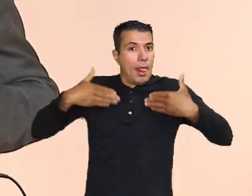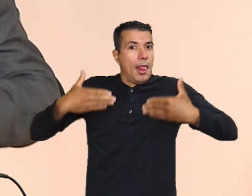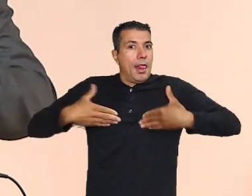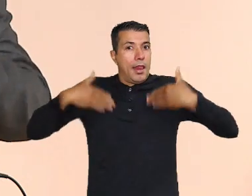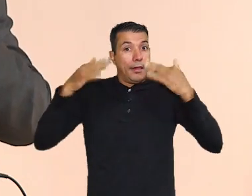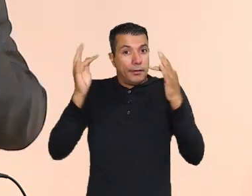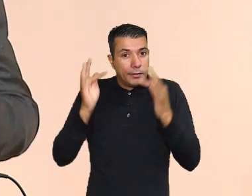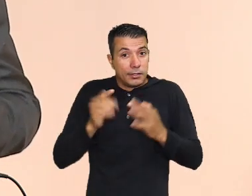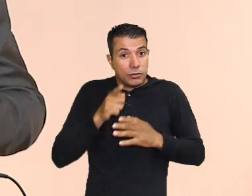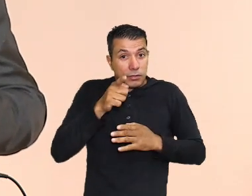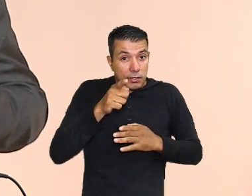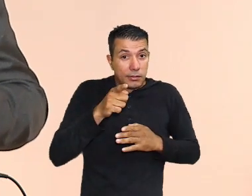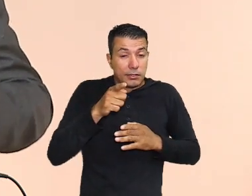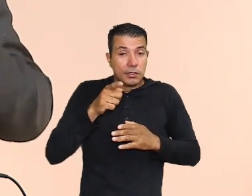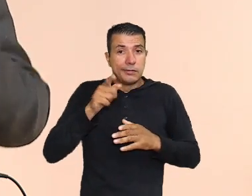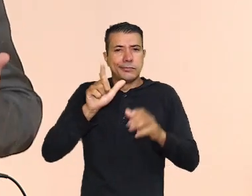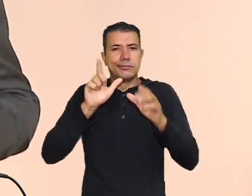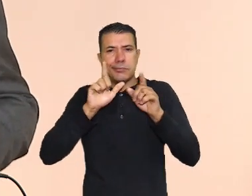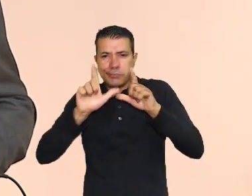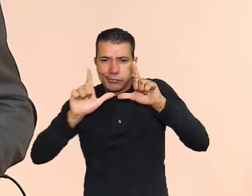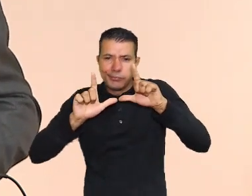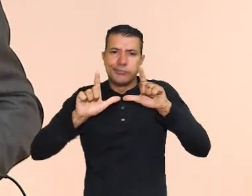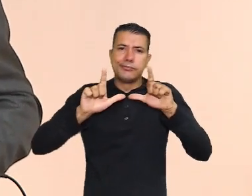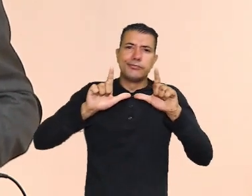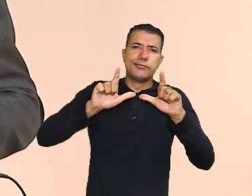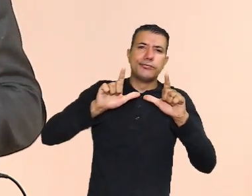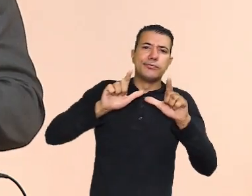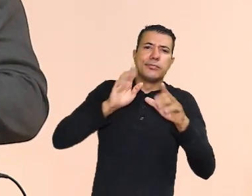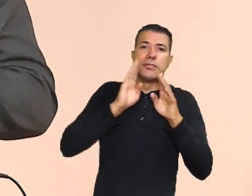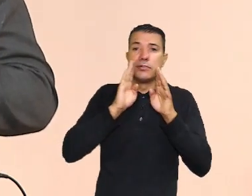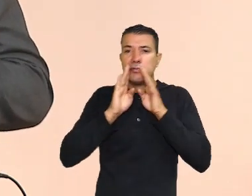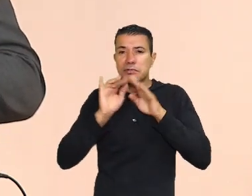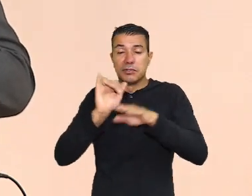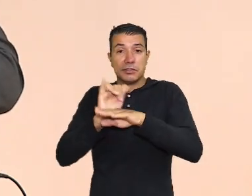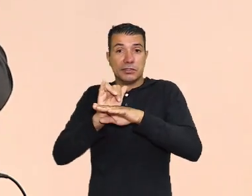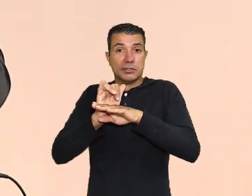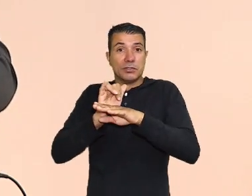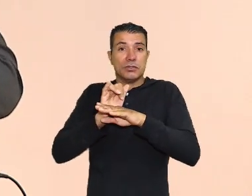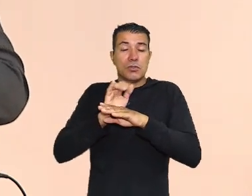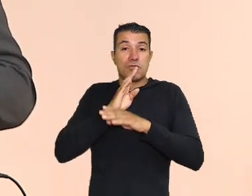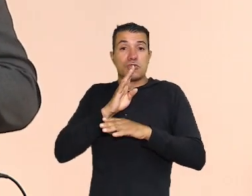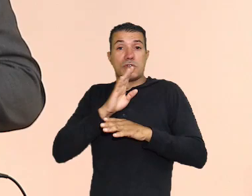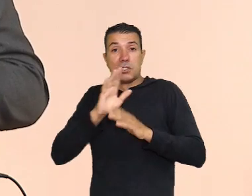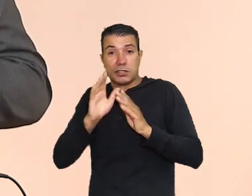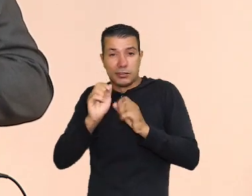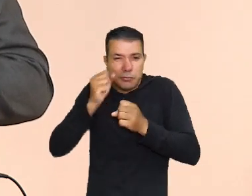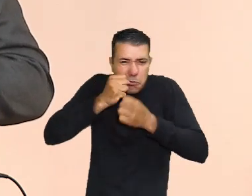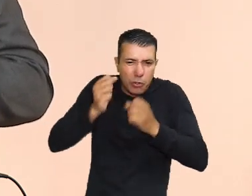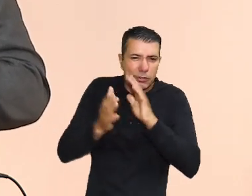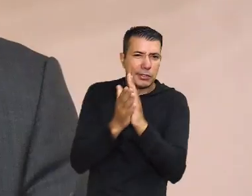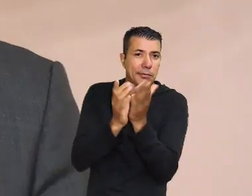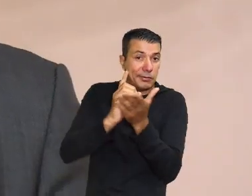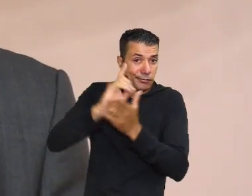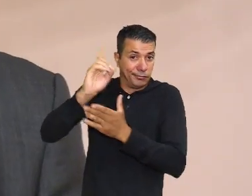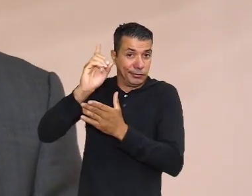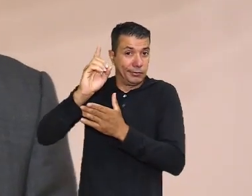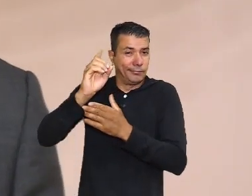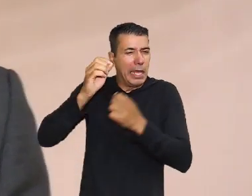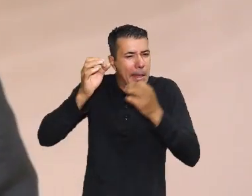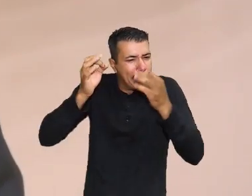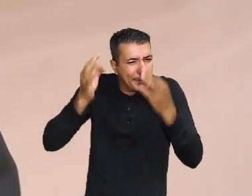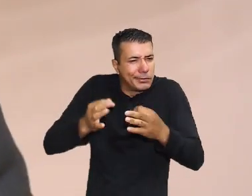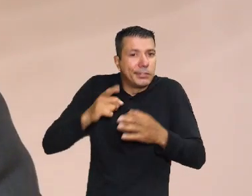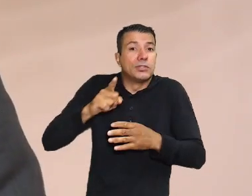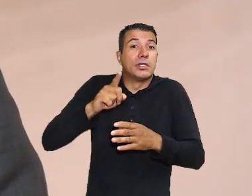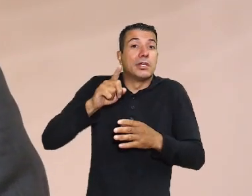que, através dessa transmissão, muitas pessoas estão sendo impactadas com o poder da palavra de Deus. E eu tenho a certeza, em